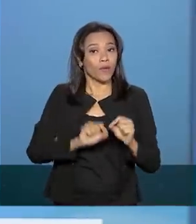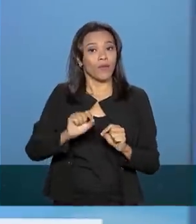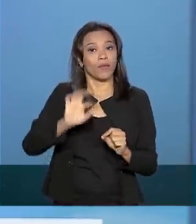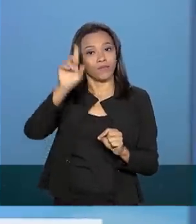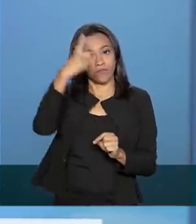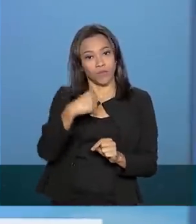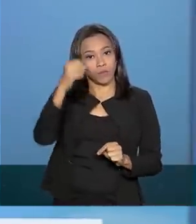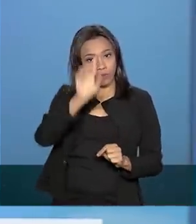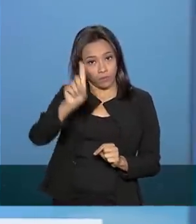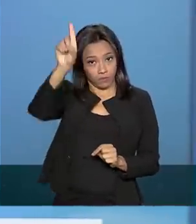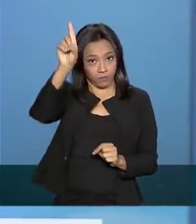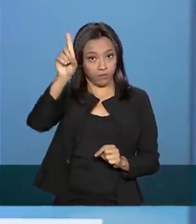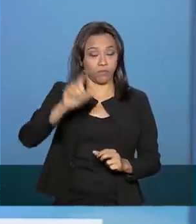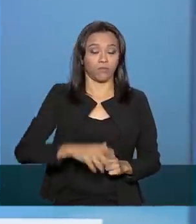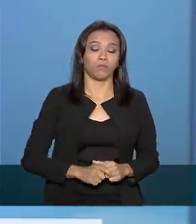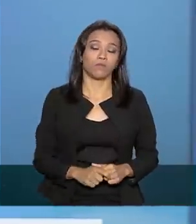Deus.